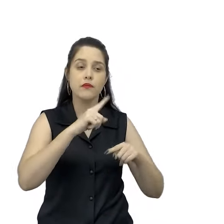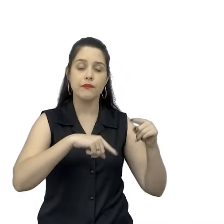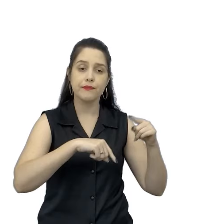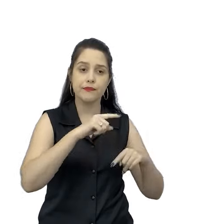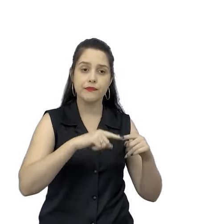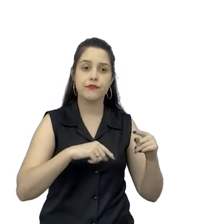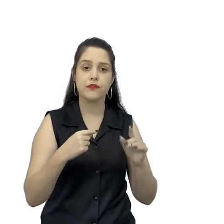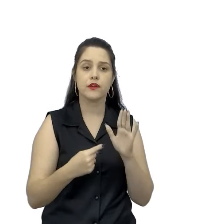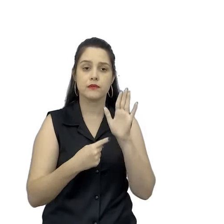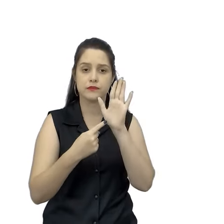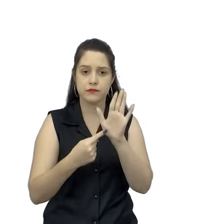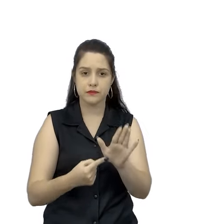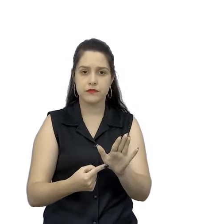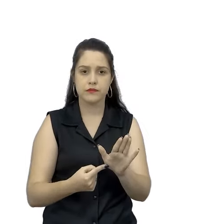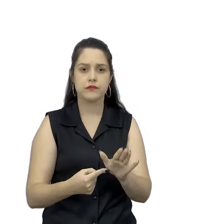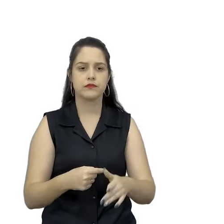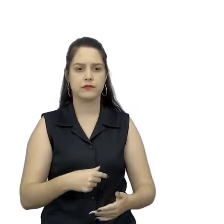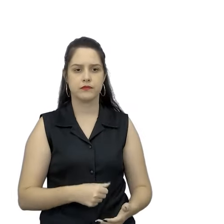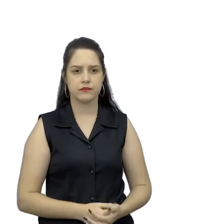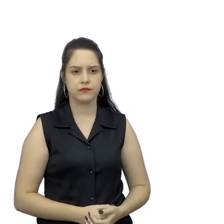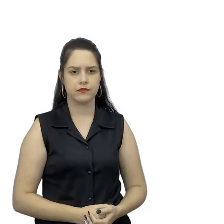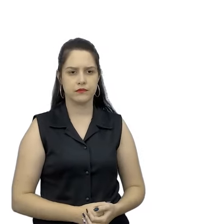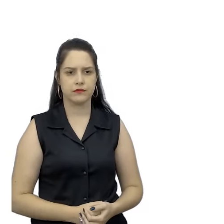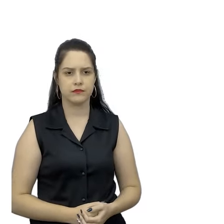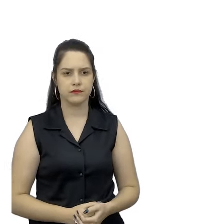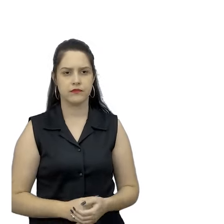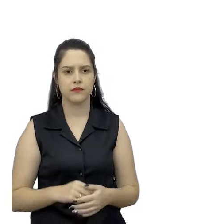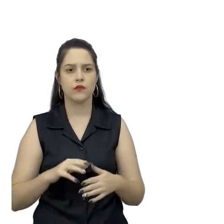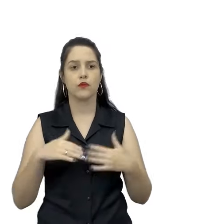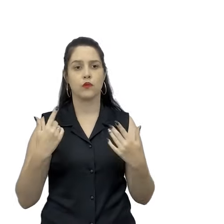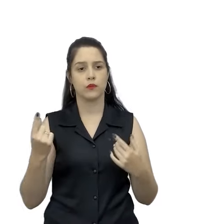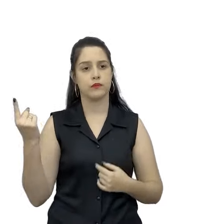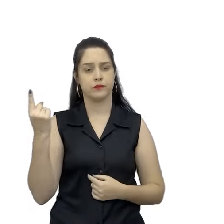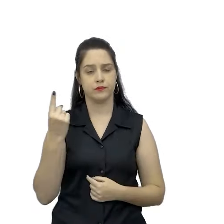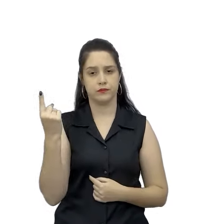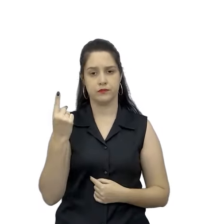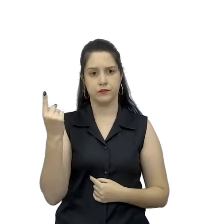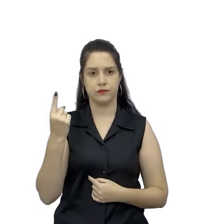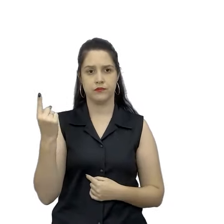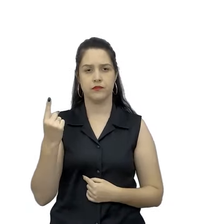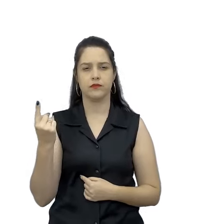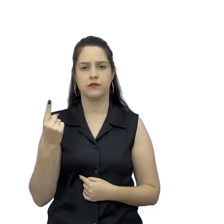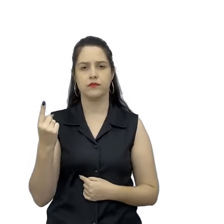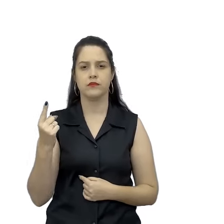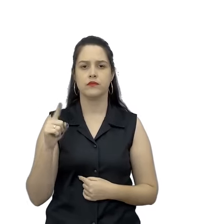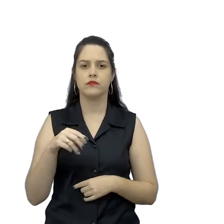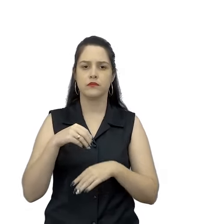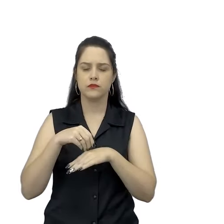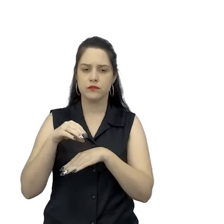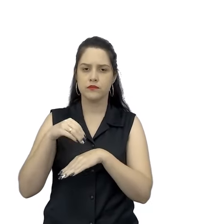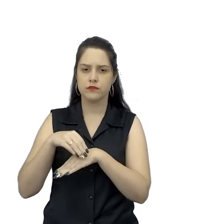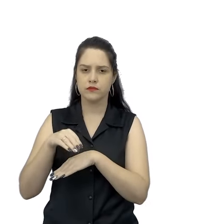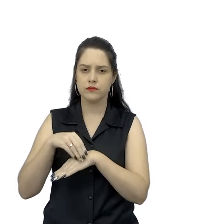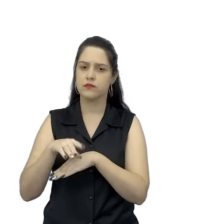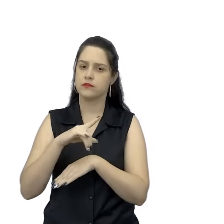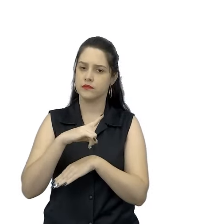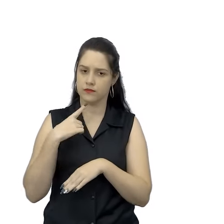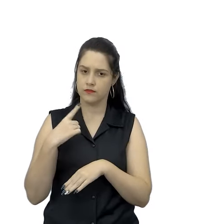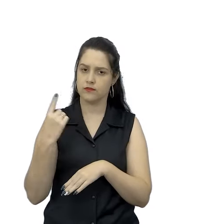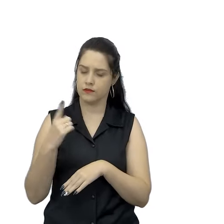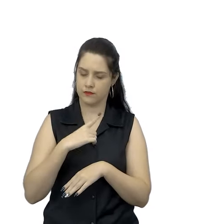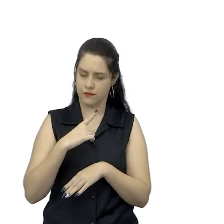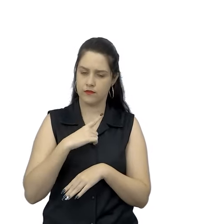de apresentar aos seus alunos. Bom, como primeiro, como uma indicação, isso é uma sugestão de roteiro que nós